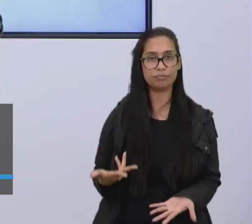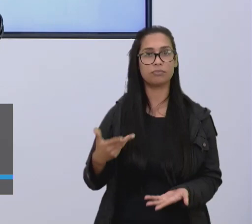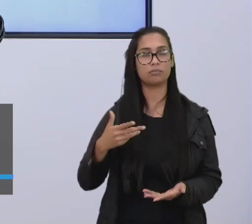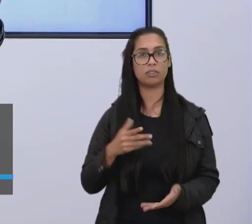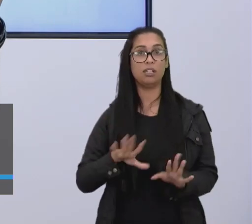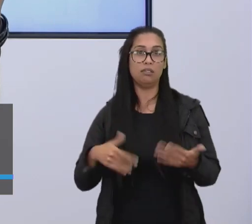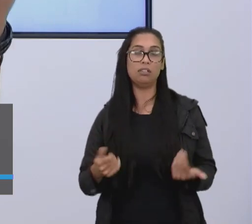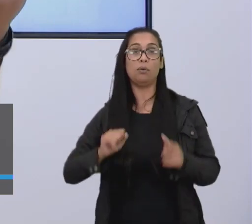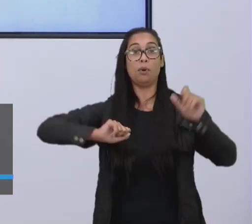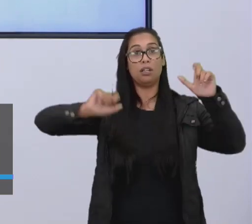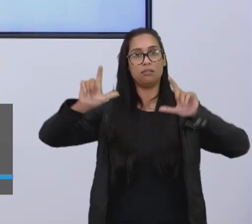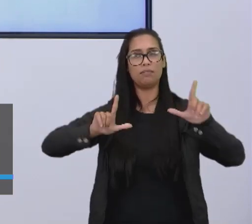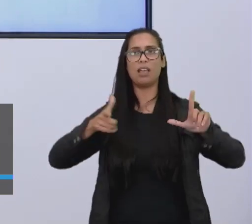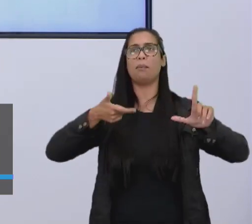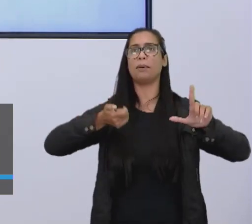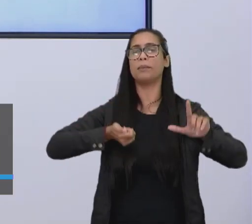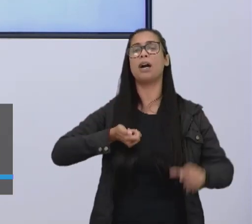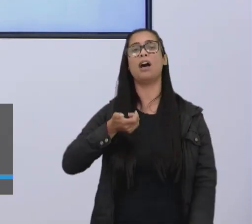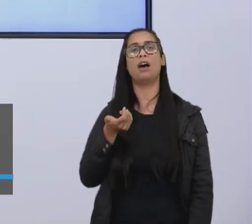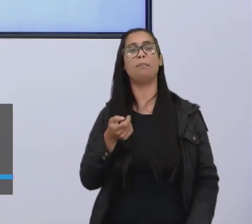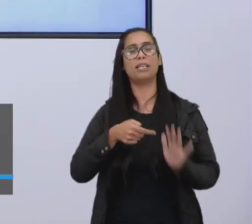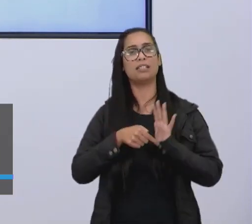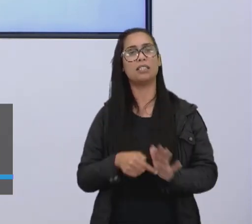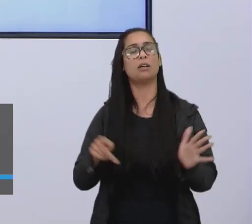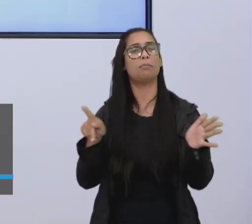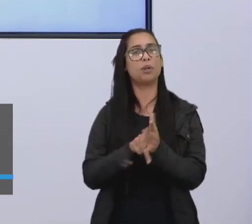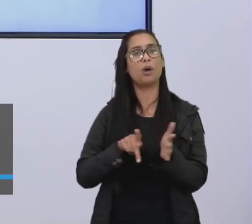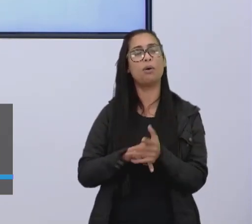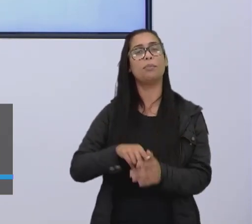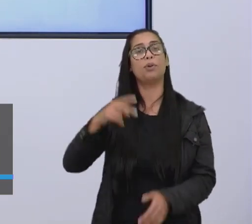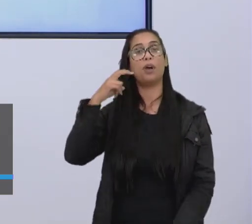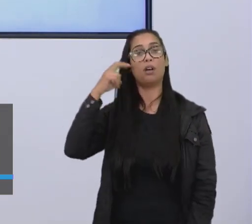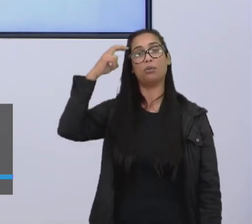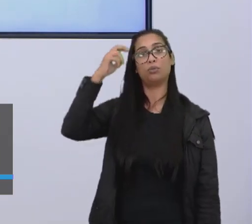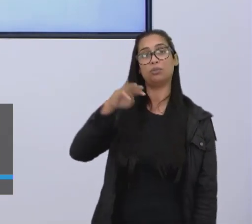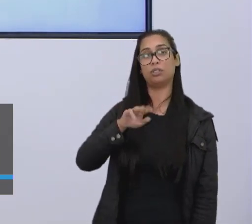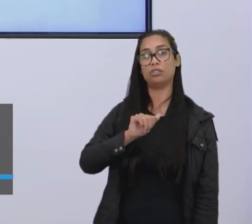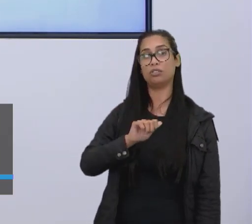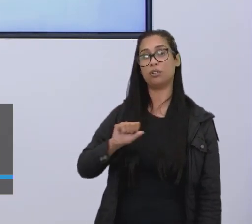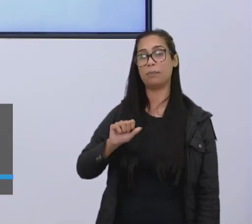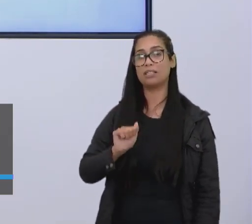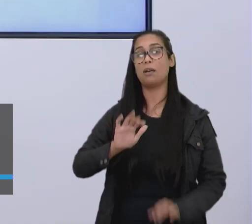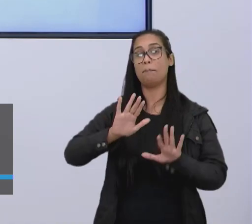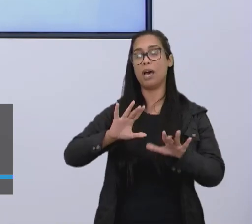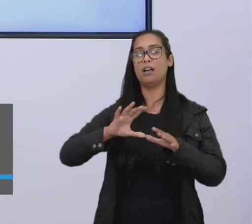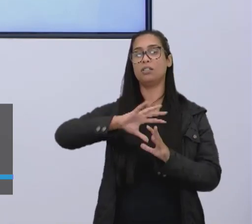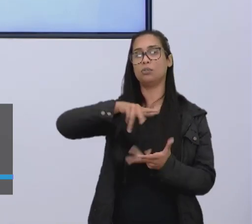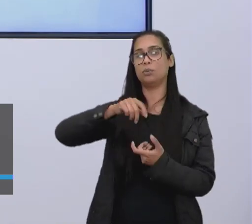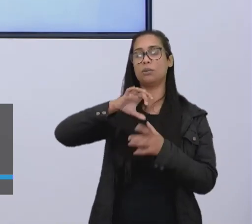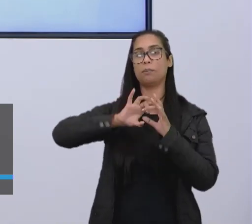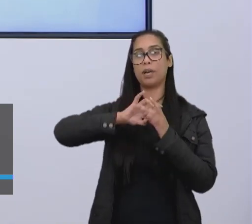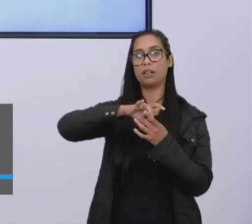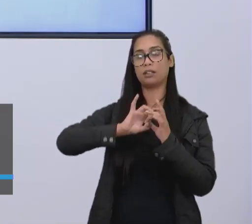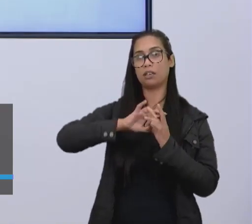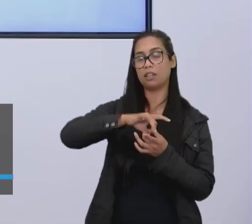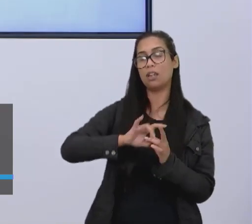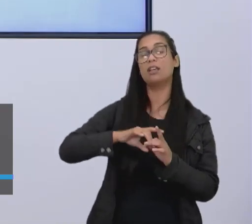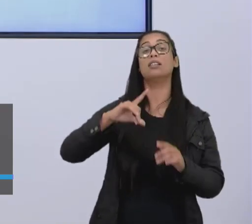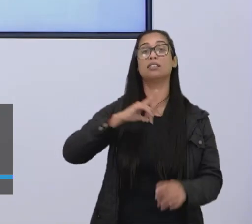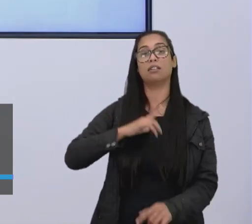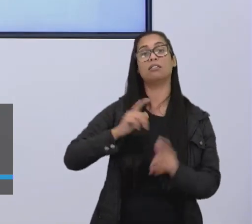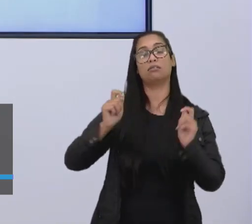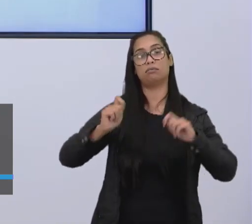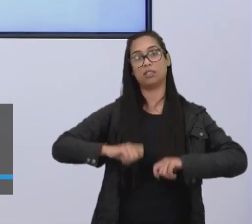elementos da nossa cultura, eles estão dentro da cultura de massa, mas também nos processos de globalização. A gente já viu a aculturação e assimilação